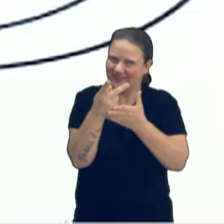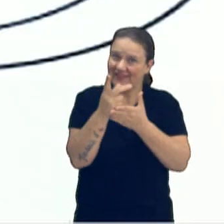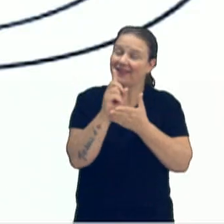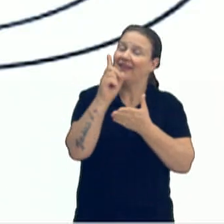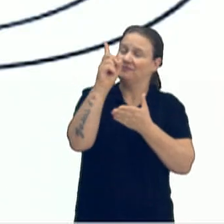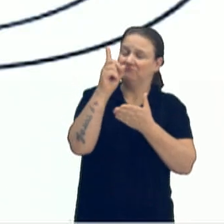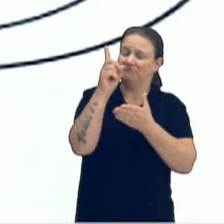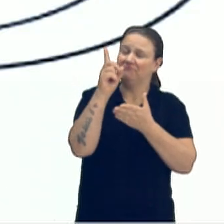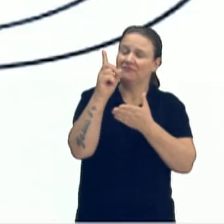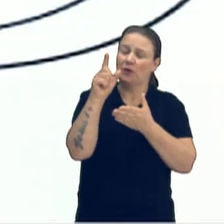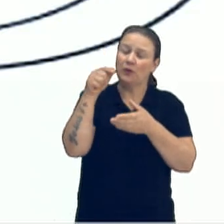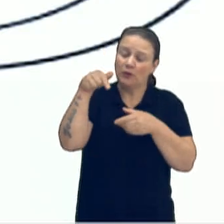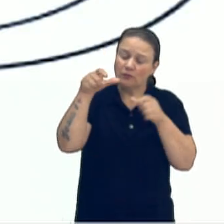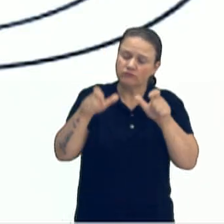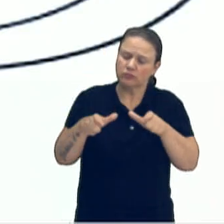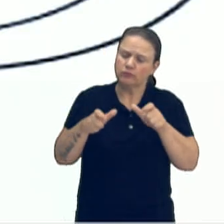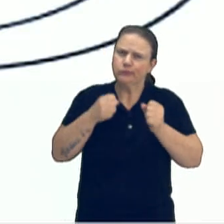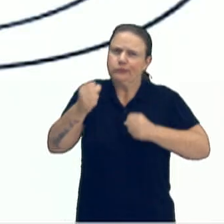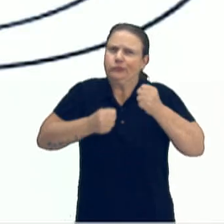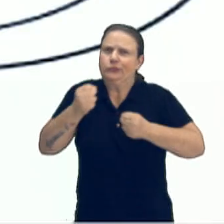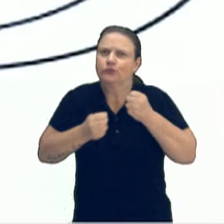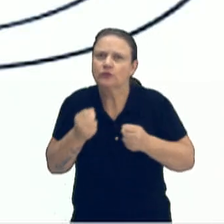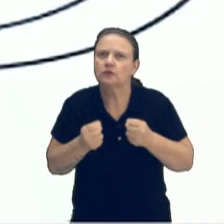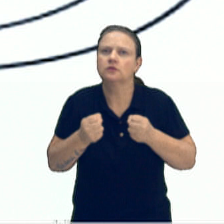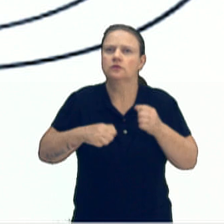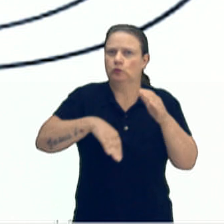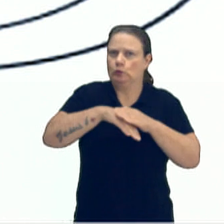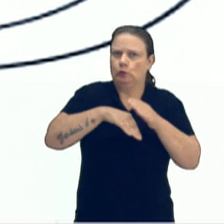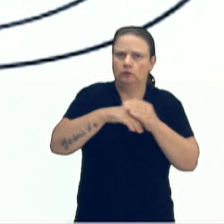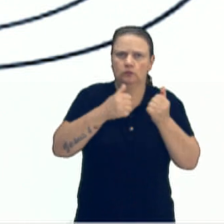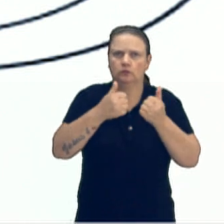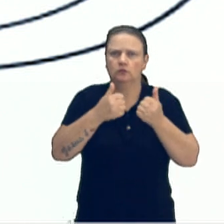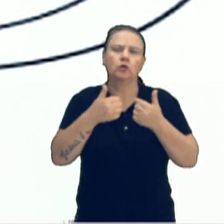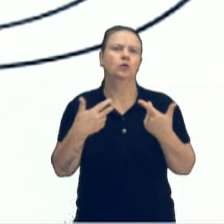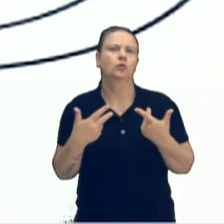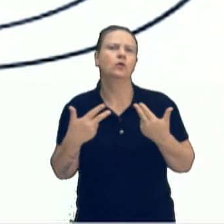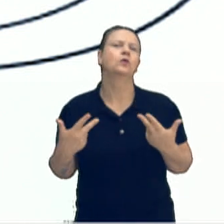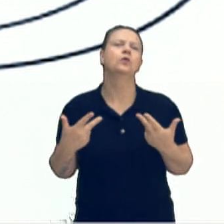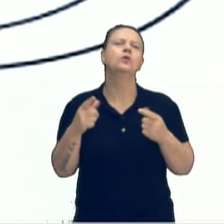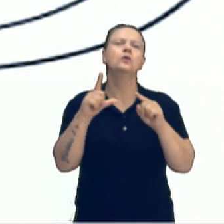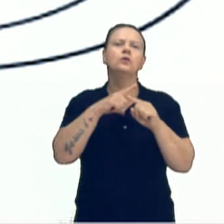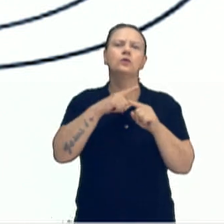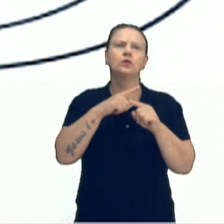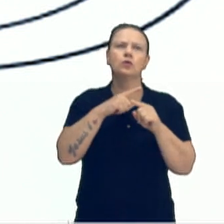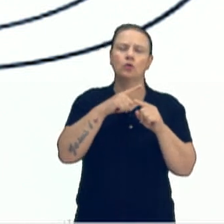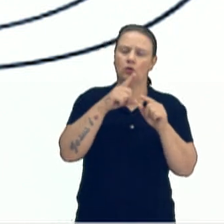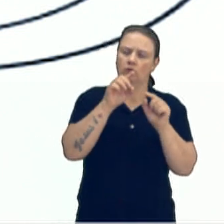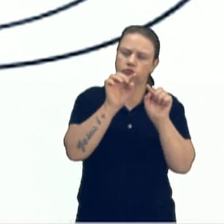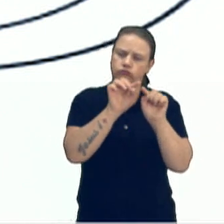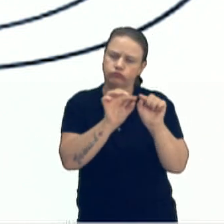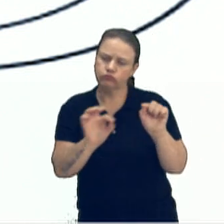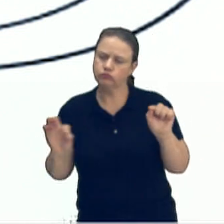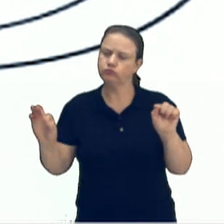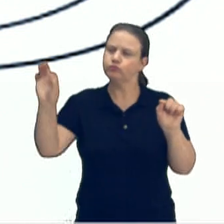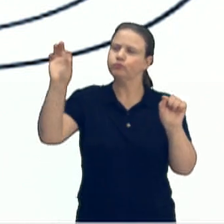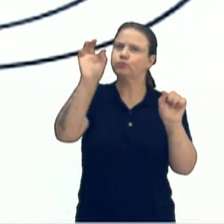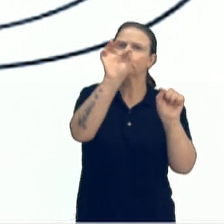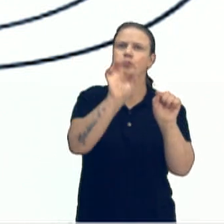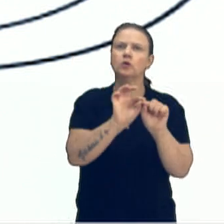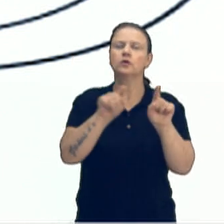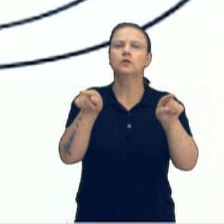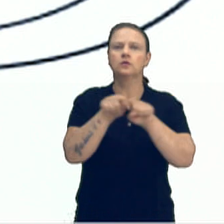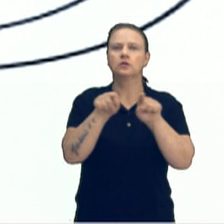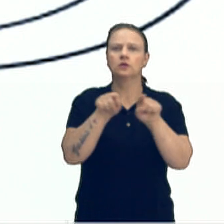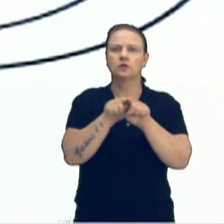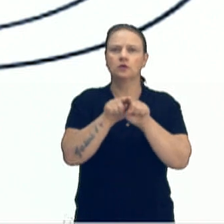atletismo, tá certo? Então, o que é a pista de atletismo? Nós temos 2 meias circunferências de cada um dos lados e temos a